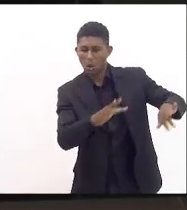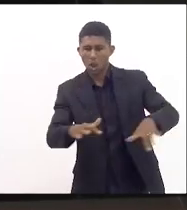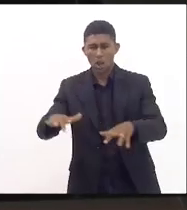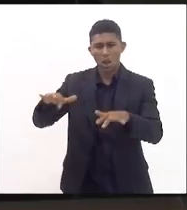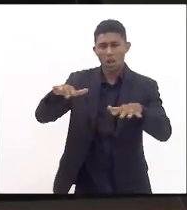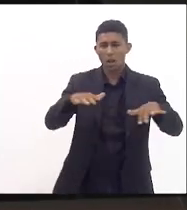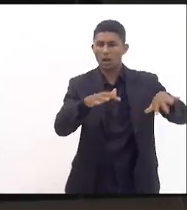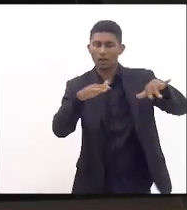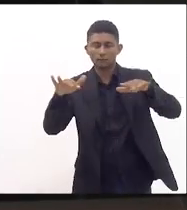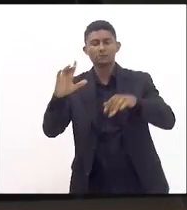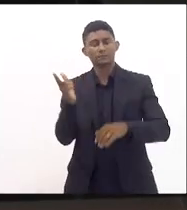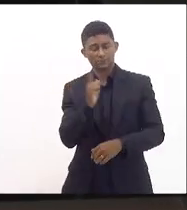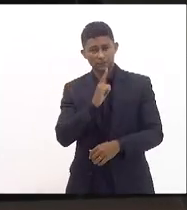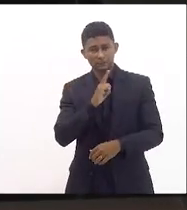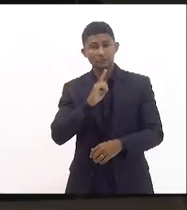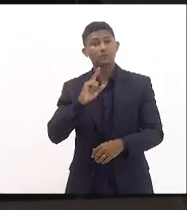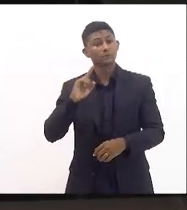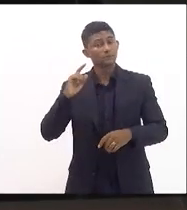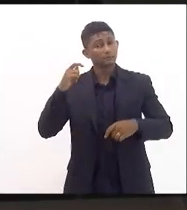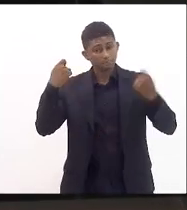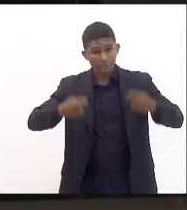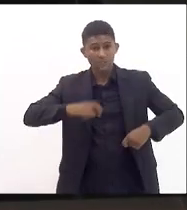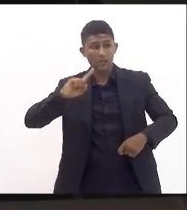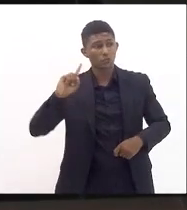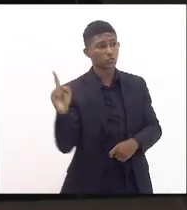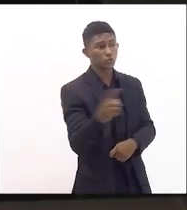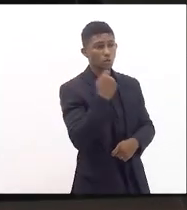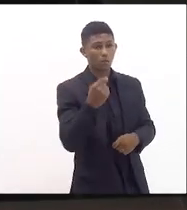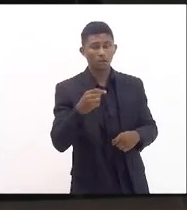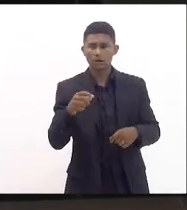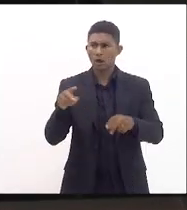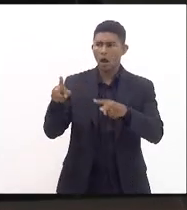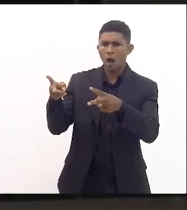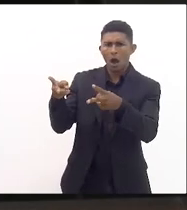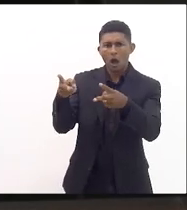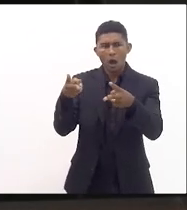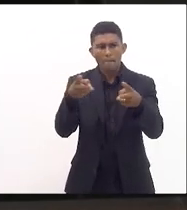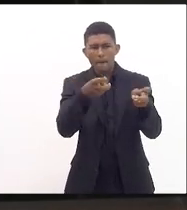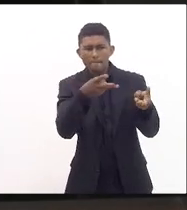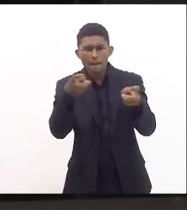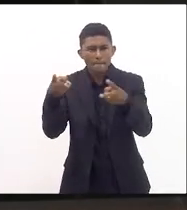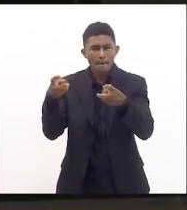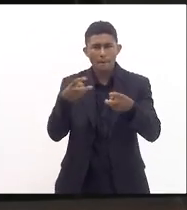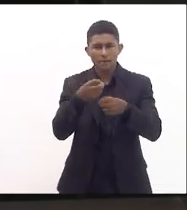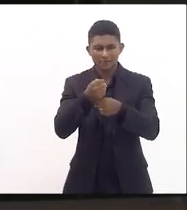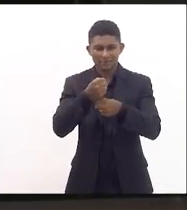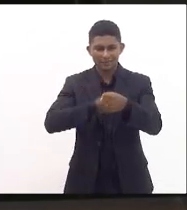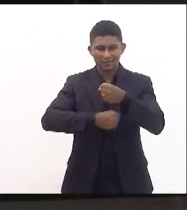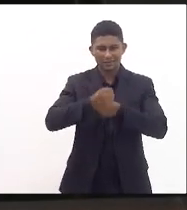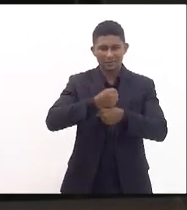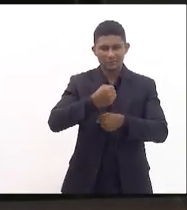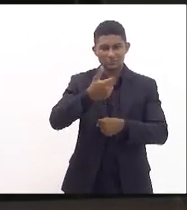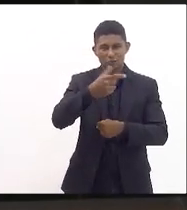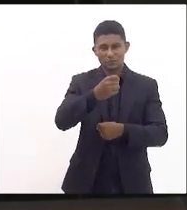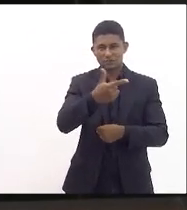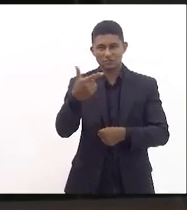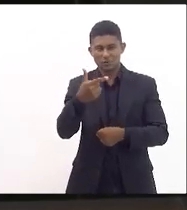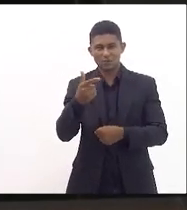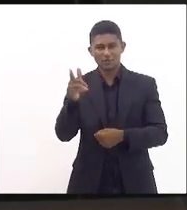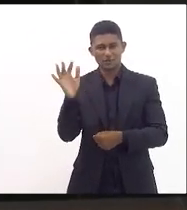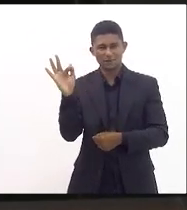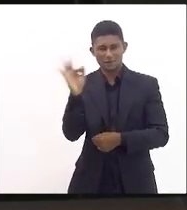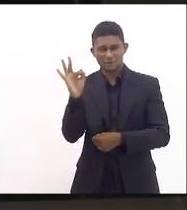que a gente perceba, né, que o resultado de fevereiro de 2022 na cidade de Petrópolis,